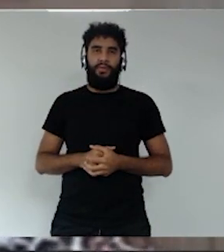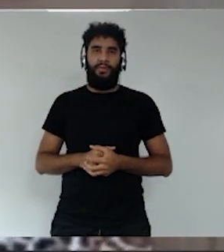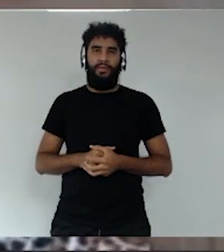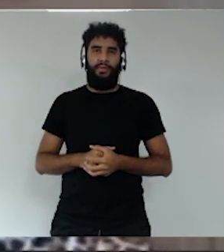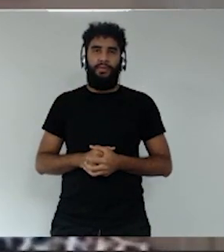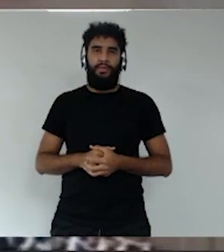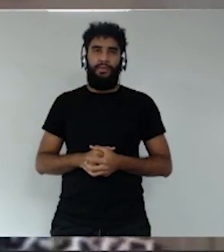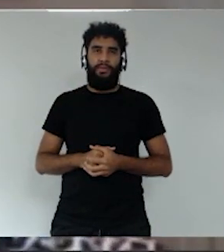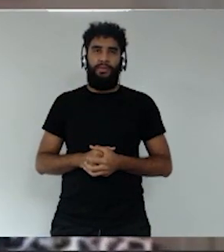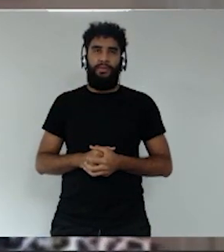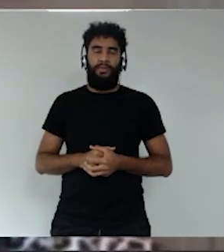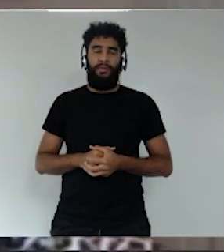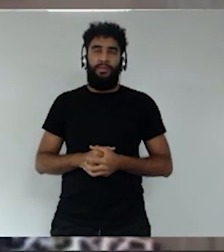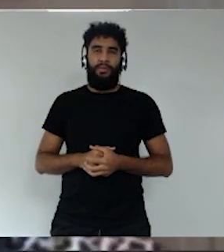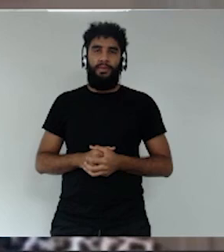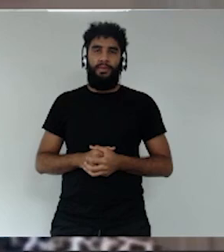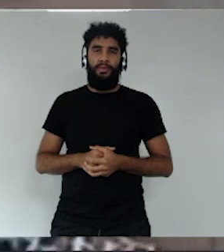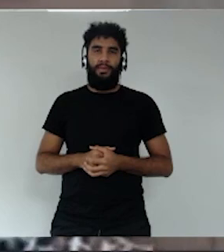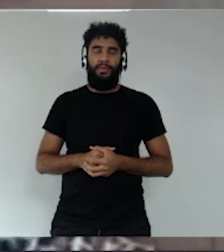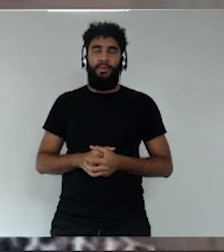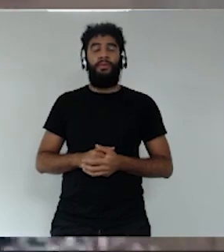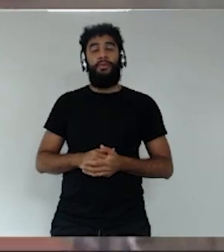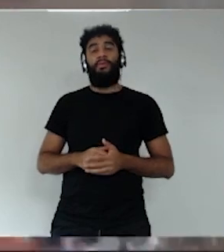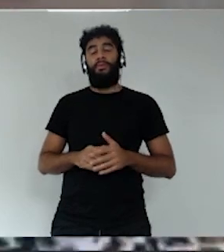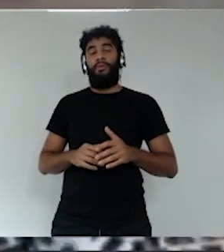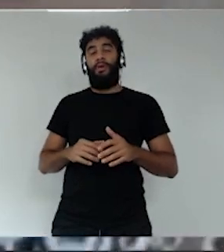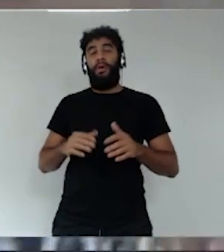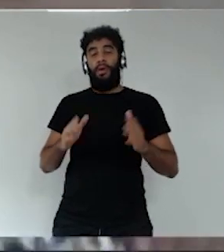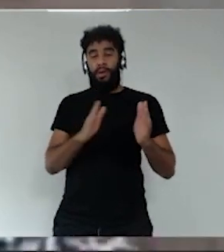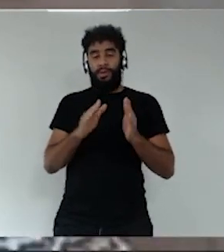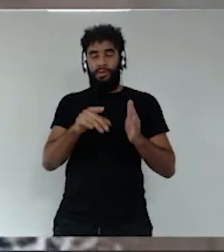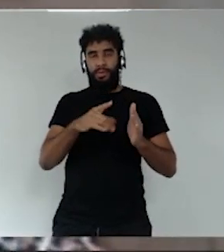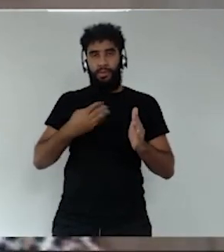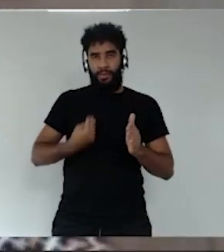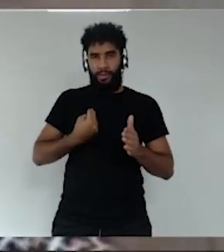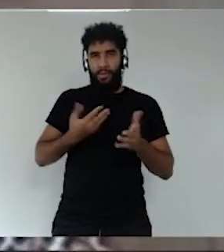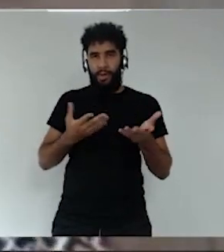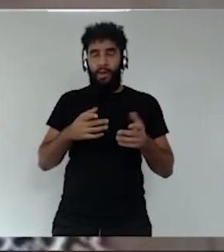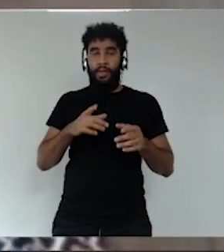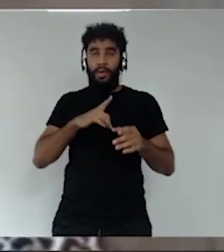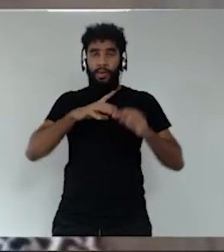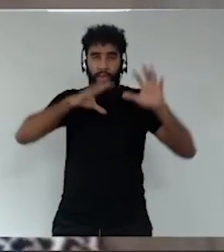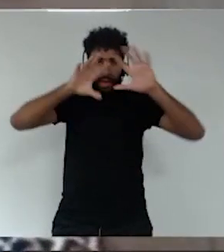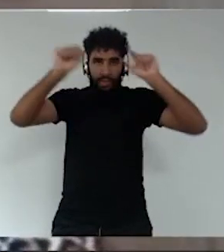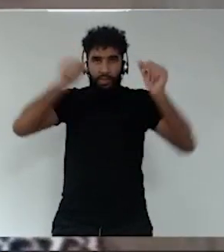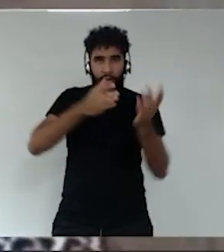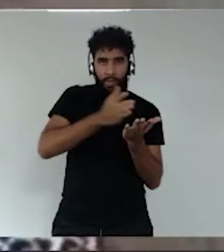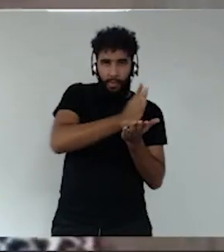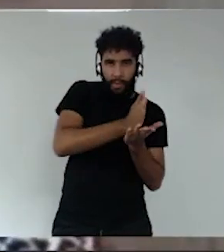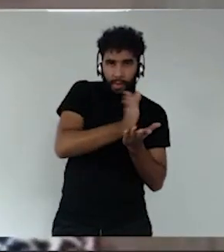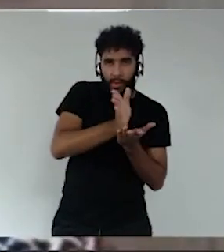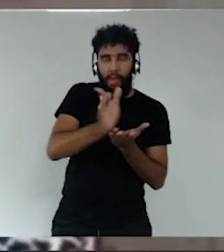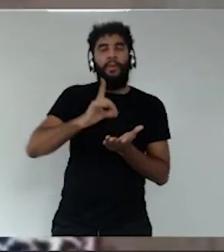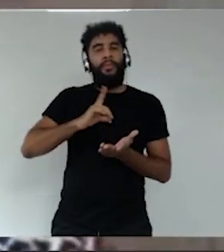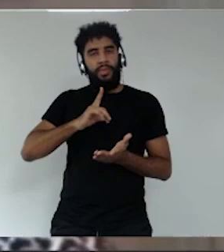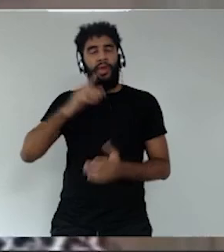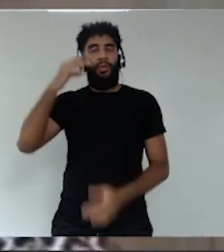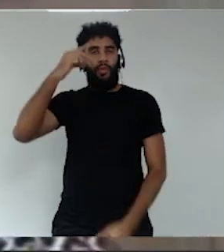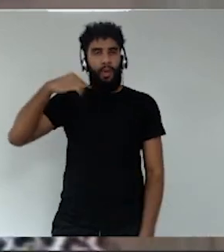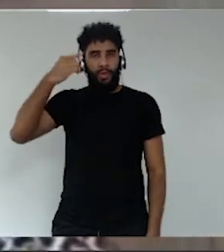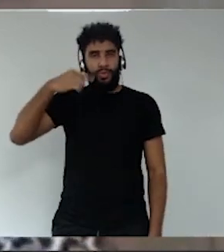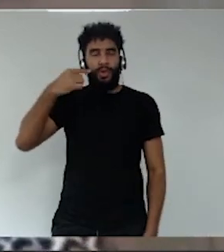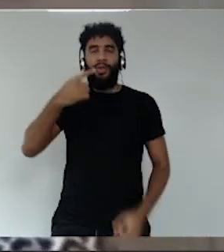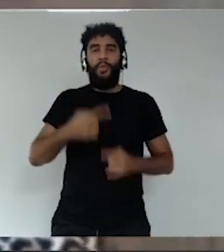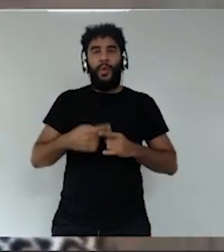estamos vivendo, é bastante interessante. Então, nessa ideia de tribunal multiportas, é óbvio que entra o advogado, né, até